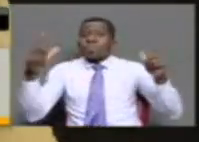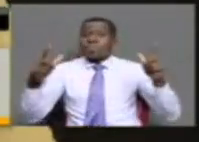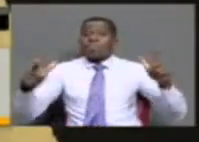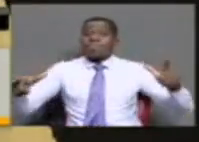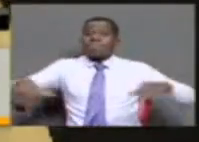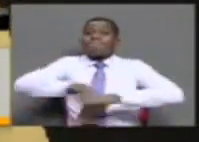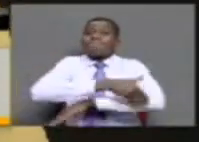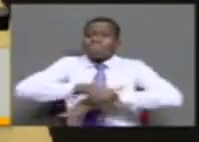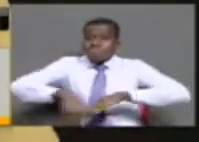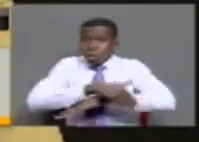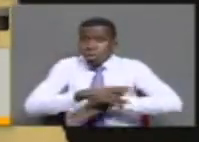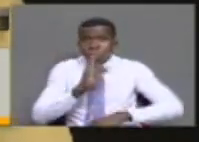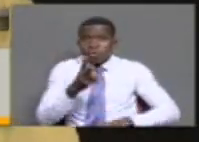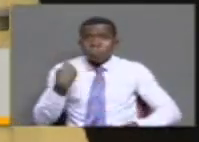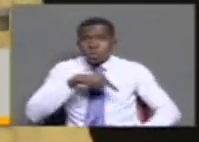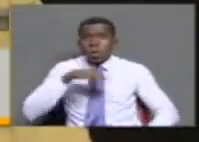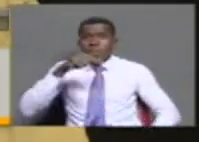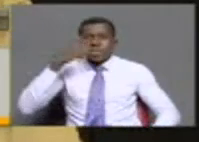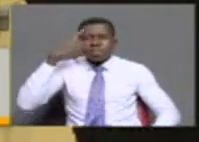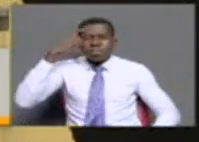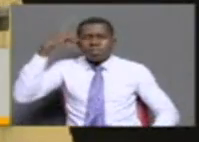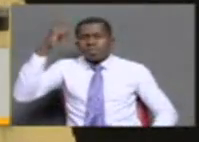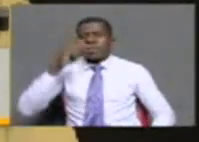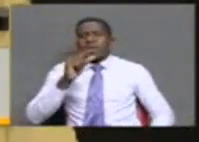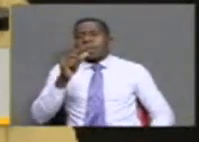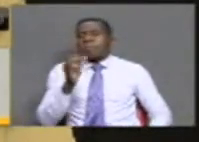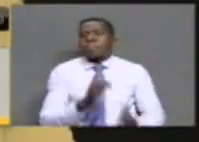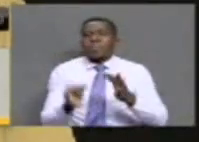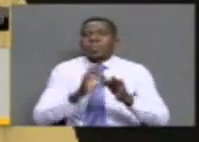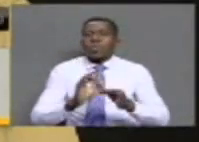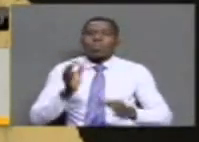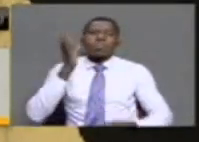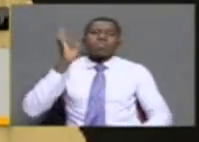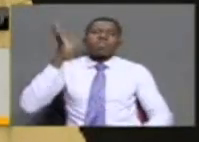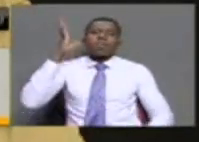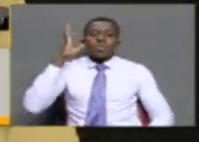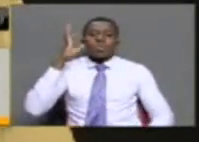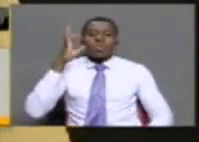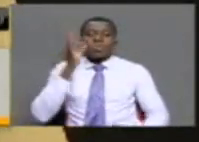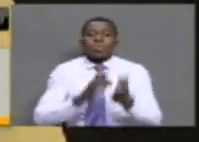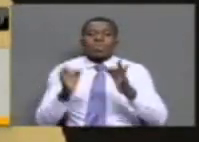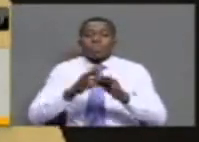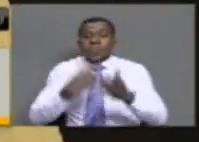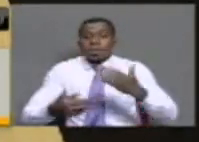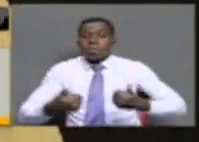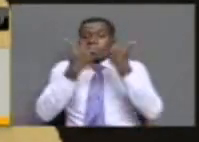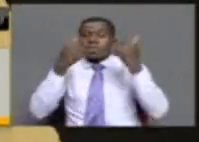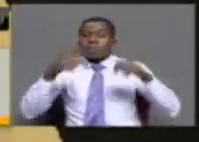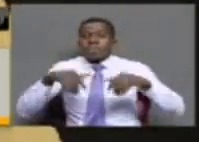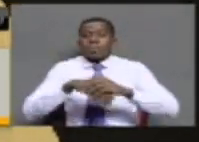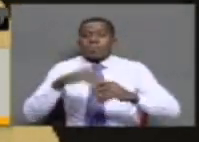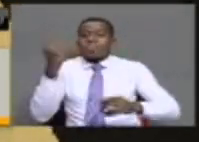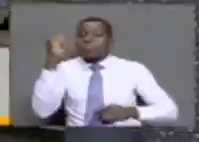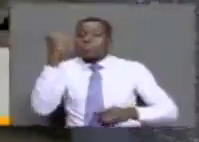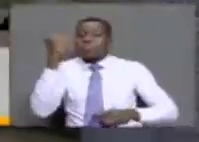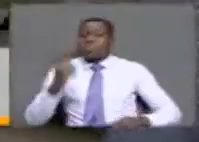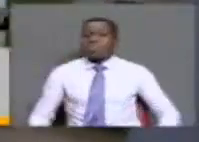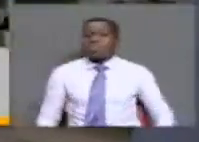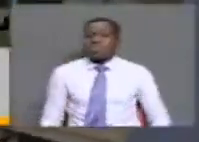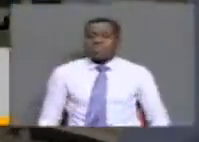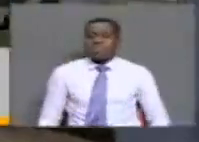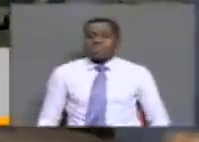fazer até para reaver a história escrita do que aconteceu no Sambizanga ao longo desses anos todos.